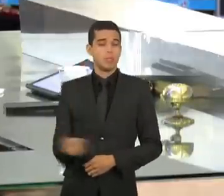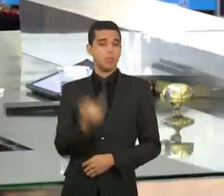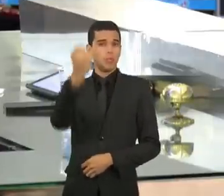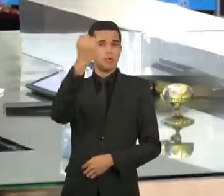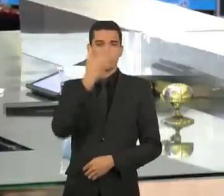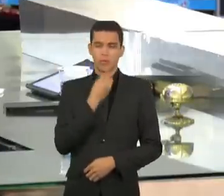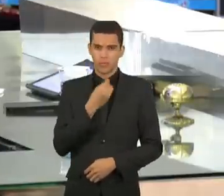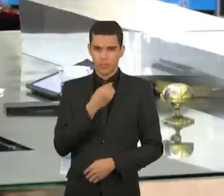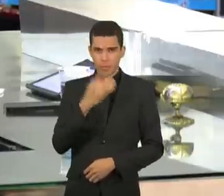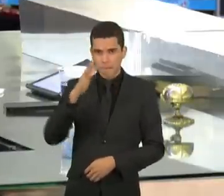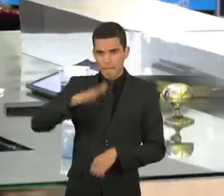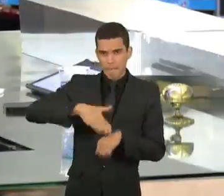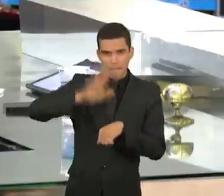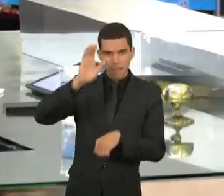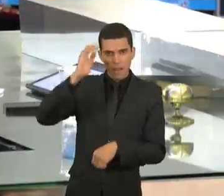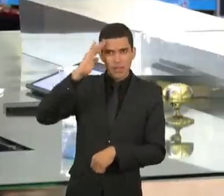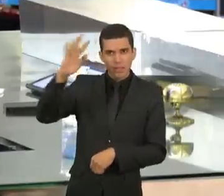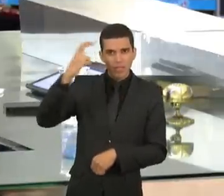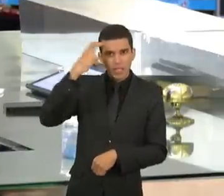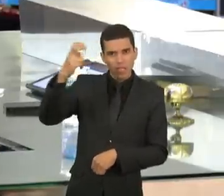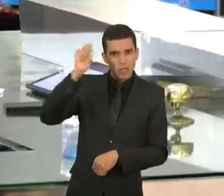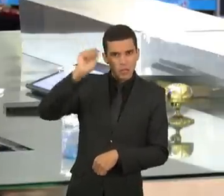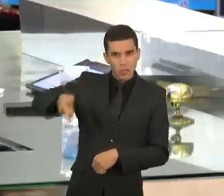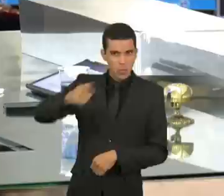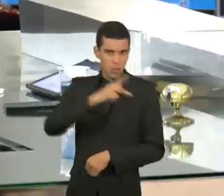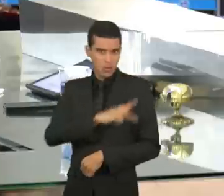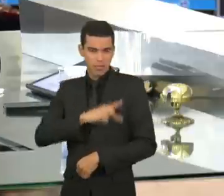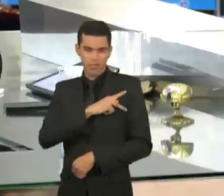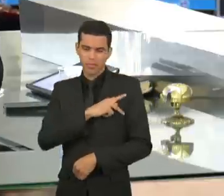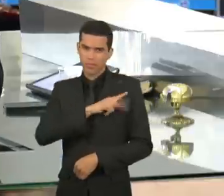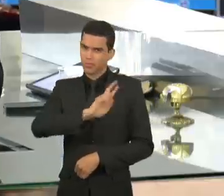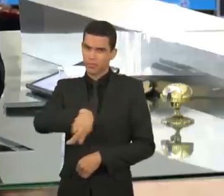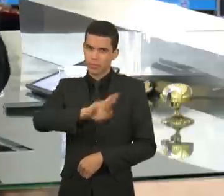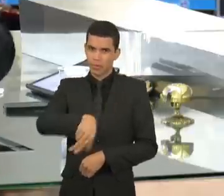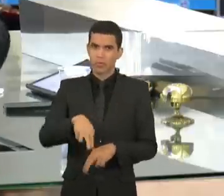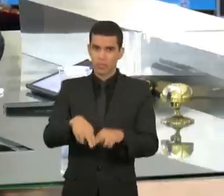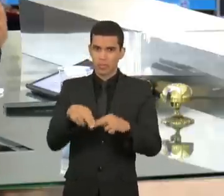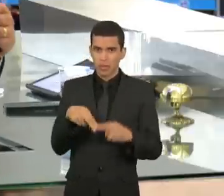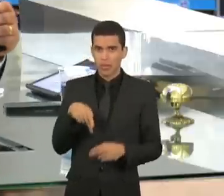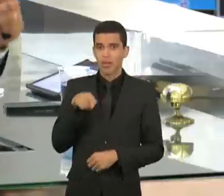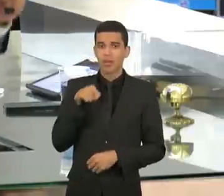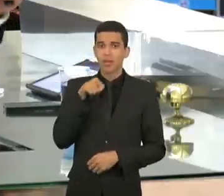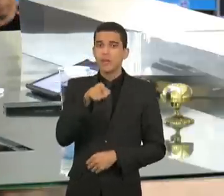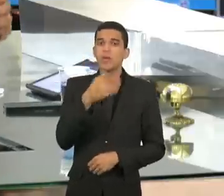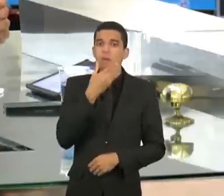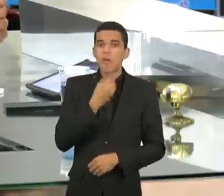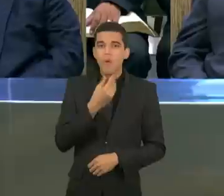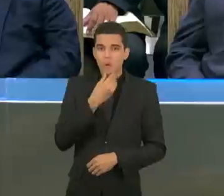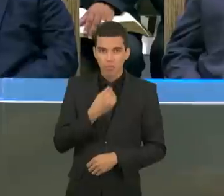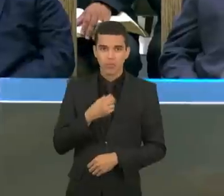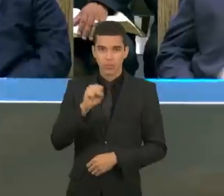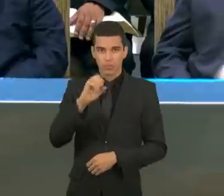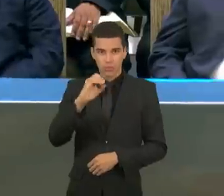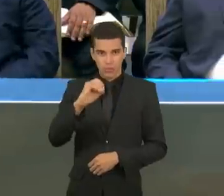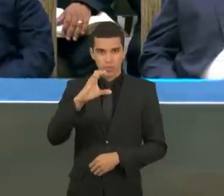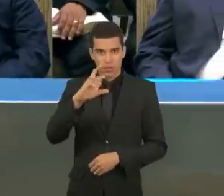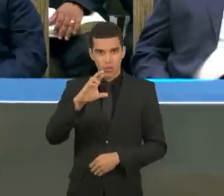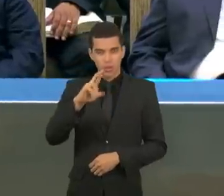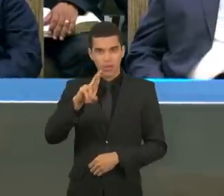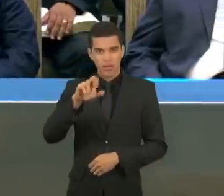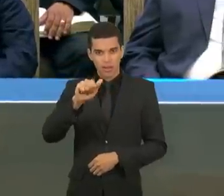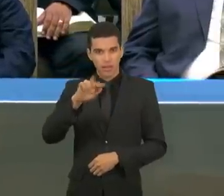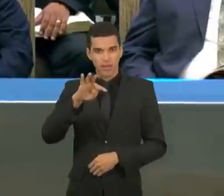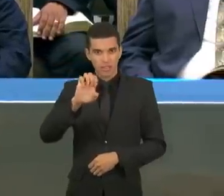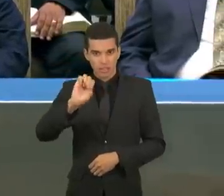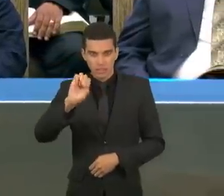era mais sábio do que o apóstolo Paulo, porque Paulo não era um pedófilo como era Sócrates, se é que existiu,